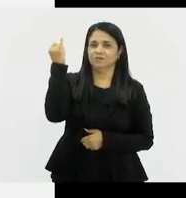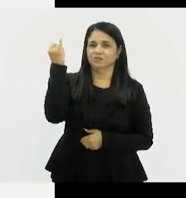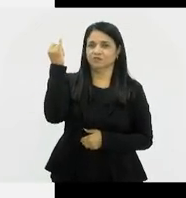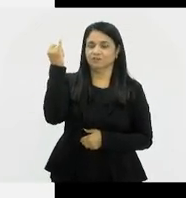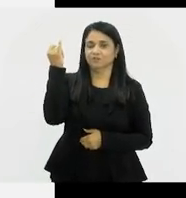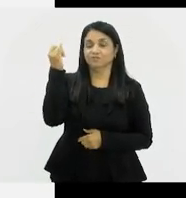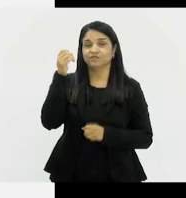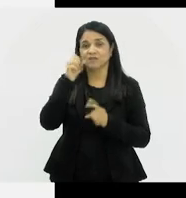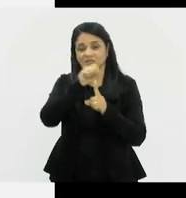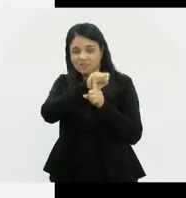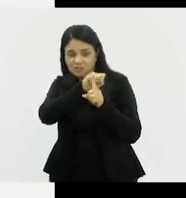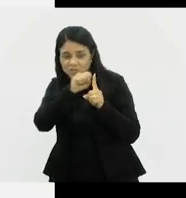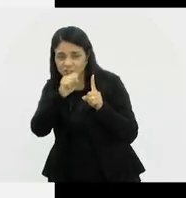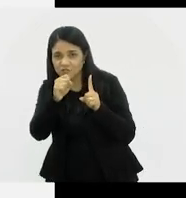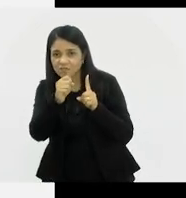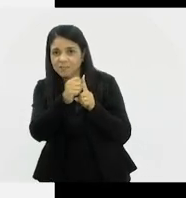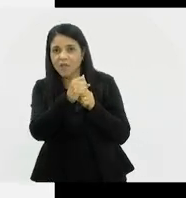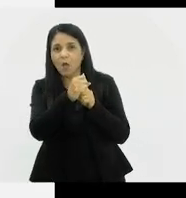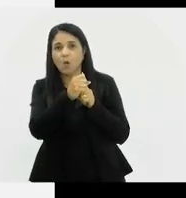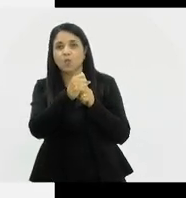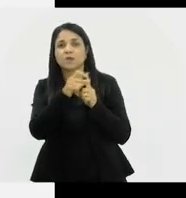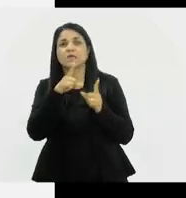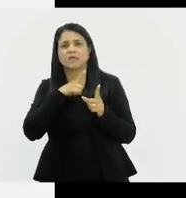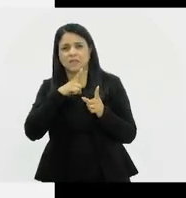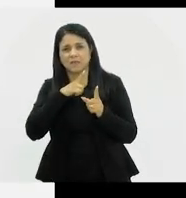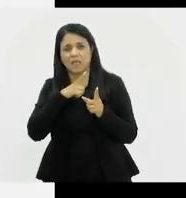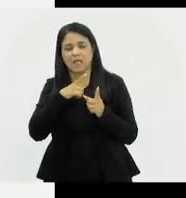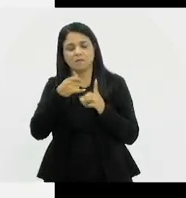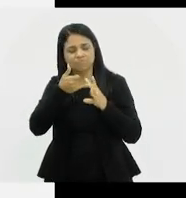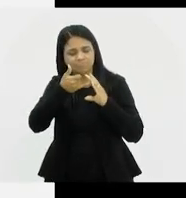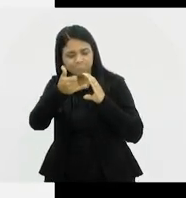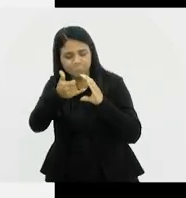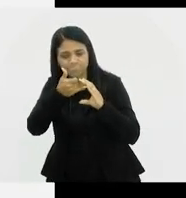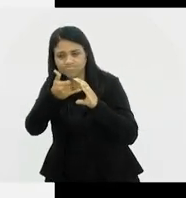social. Quem tem celular aqui, levante a mão.